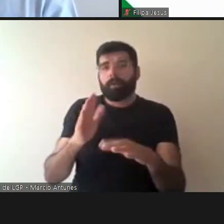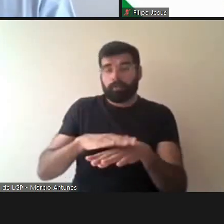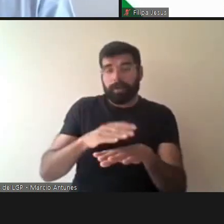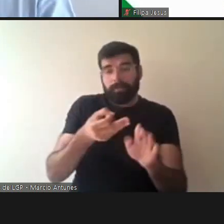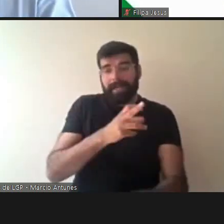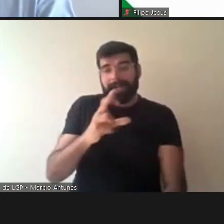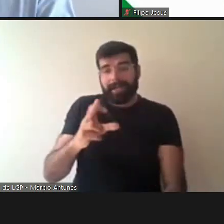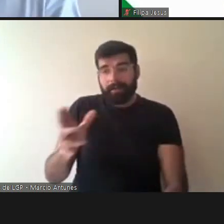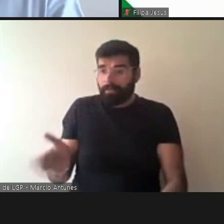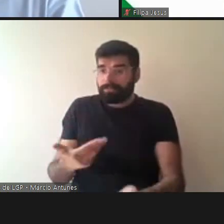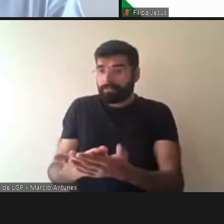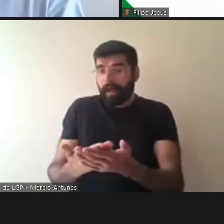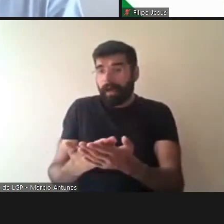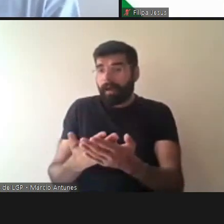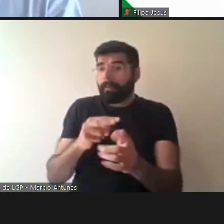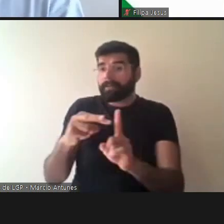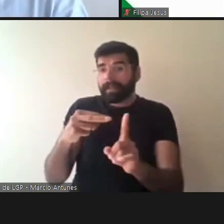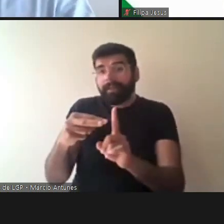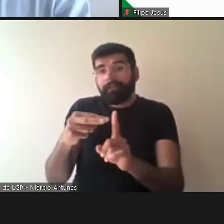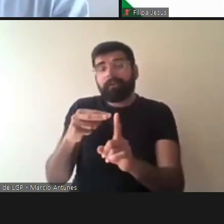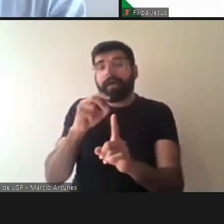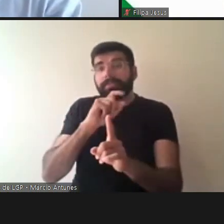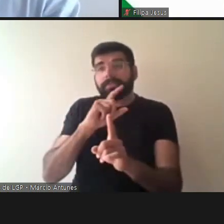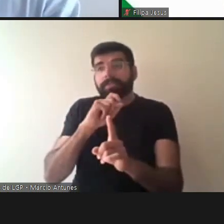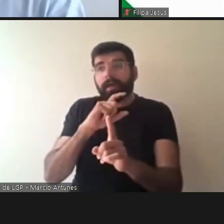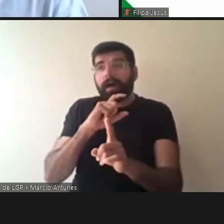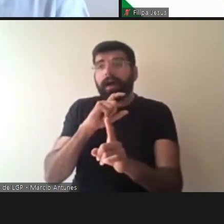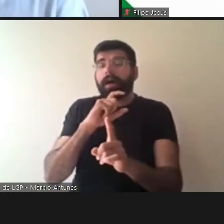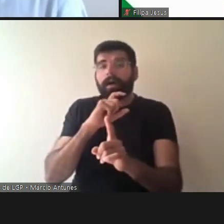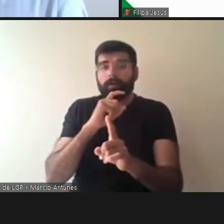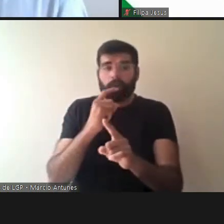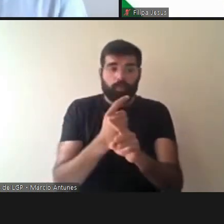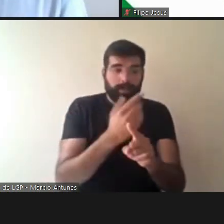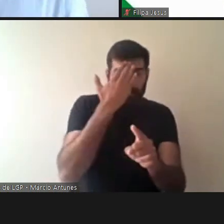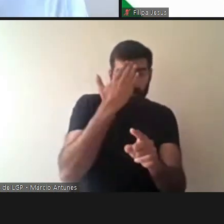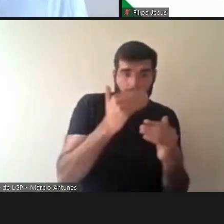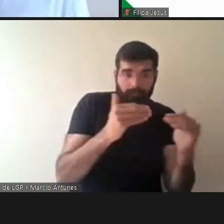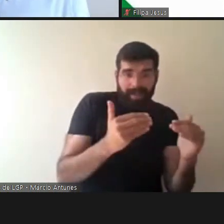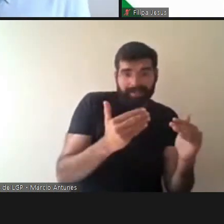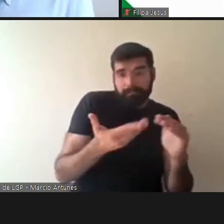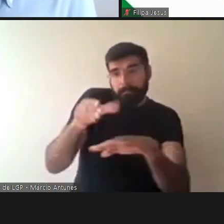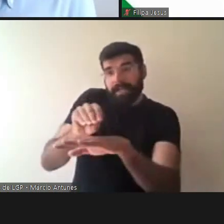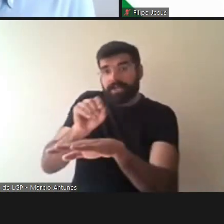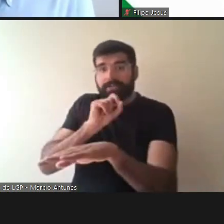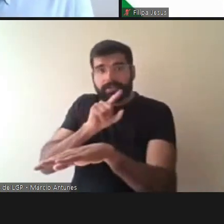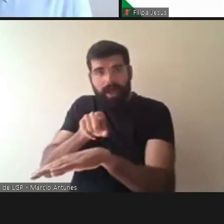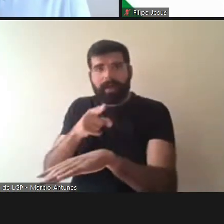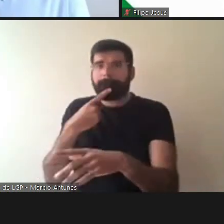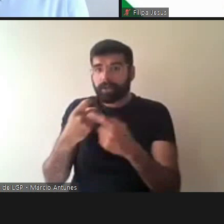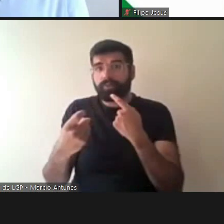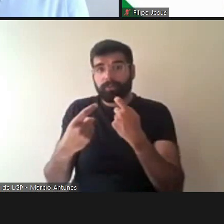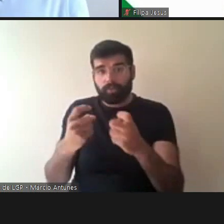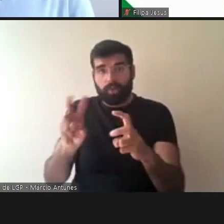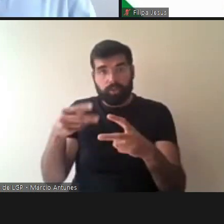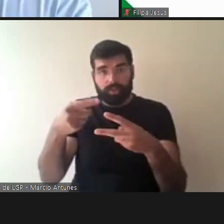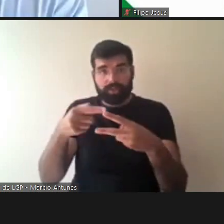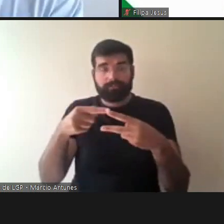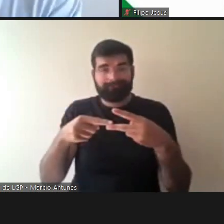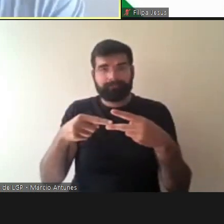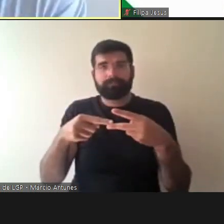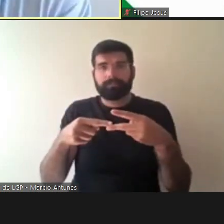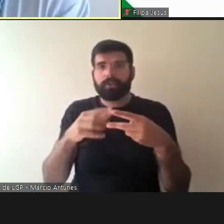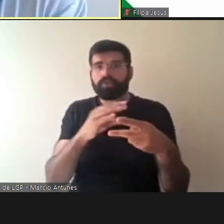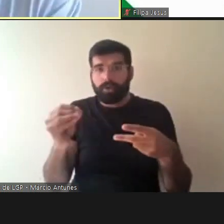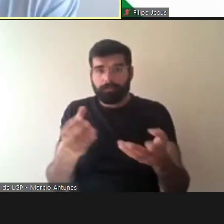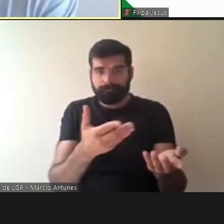perspectiva de ir um pouco além do leque previsto nesta fase. São duas questões, João.